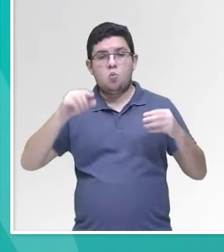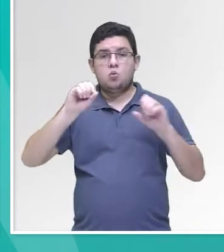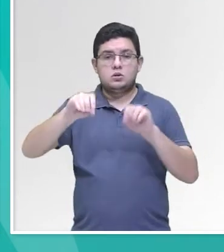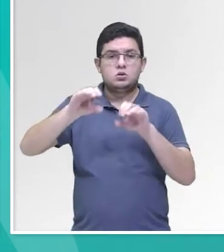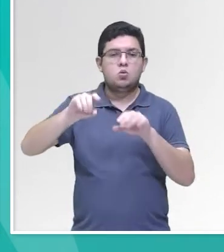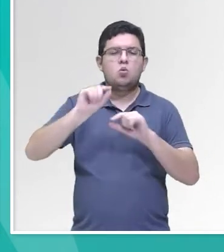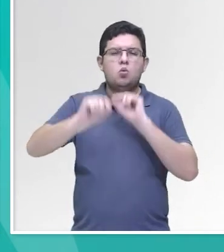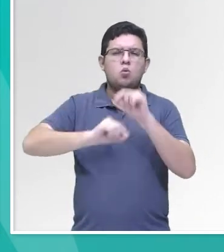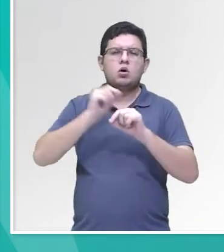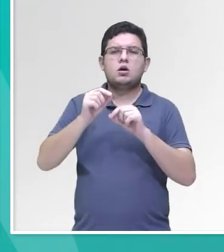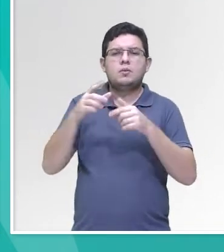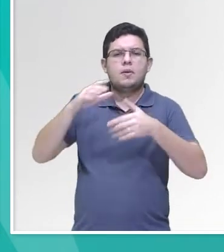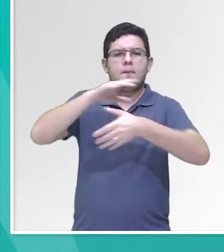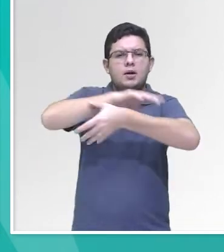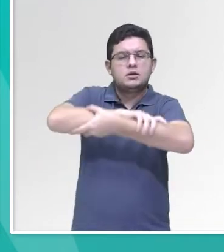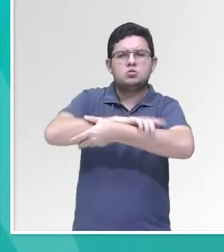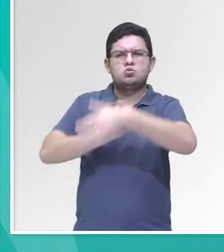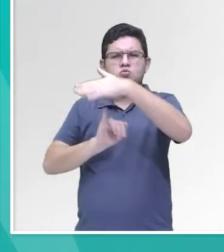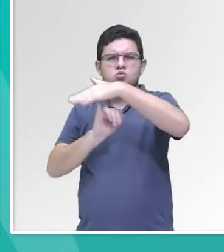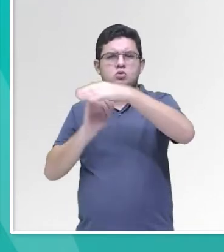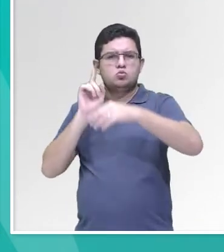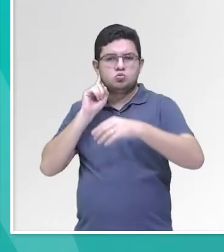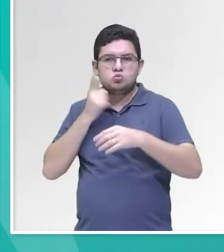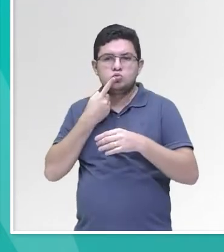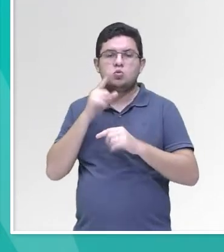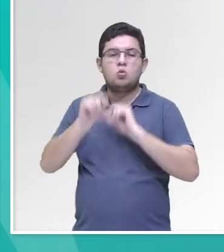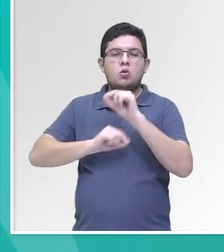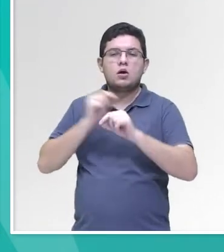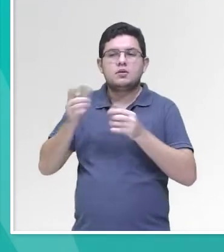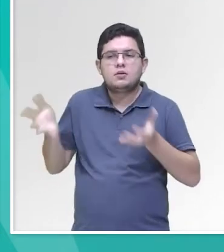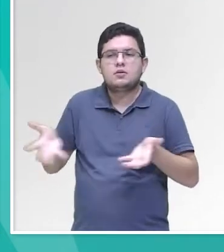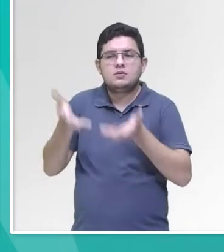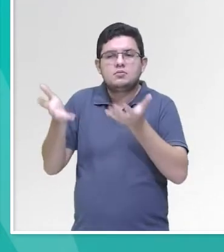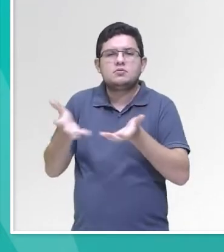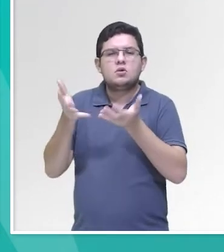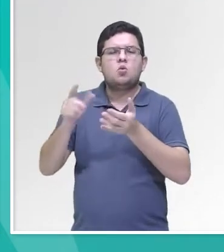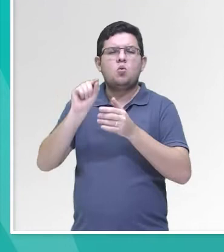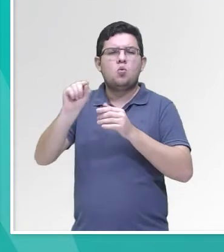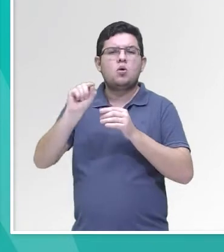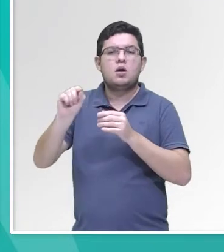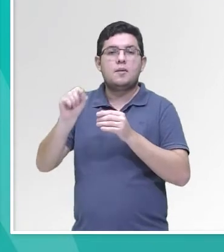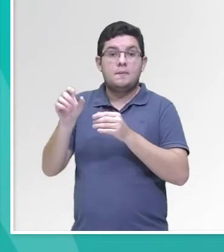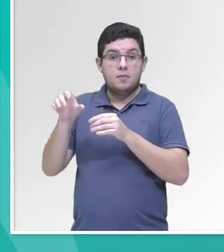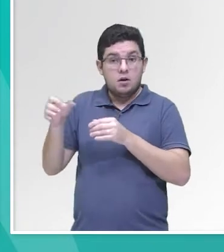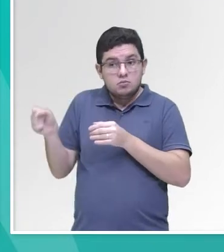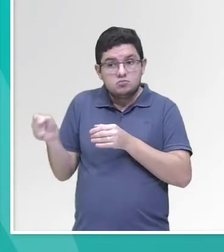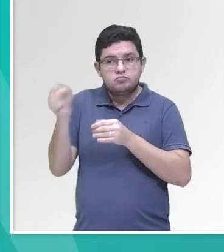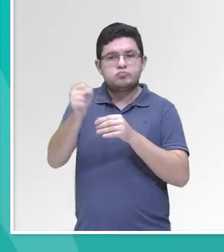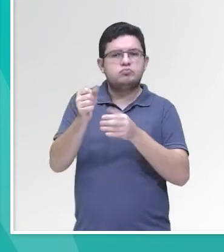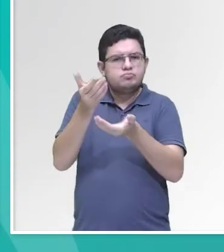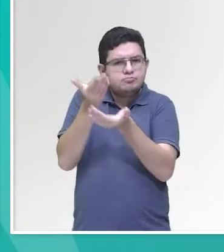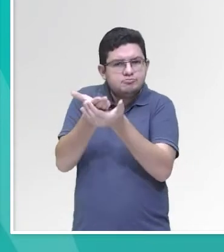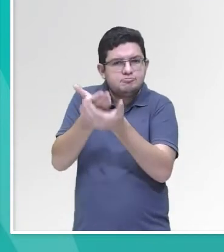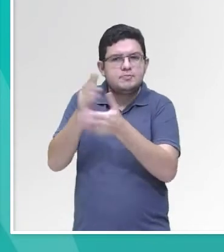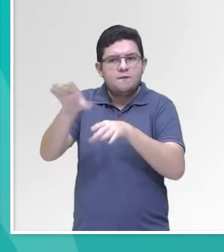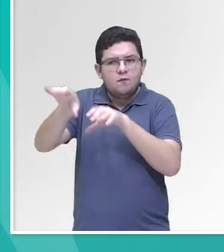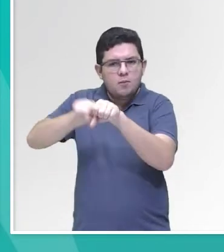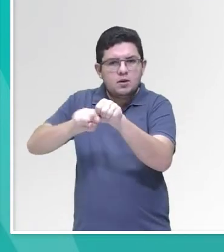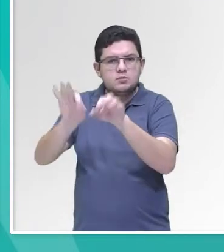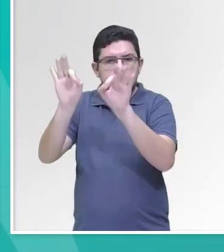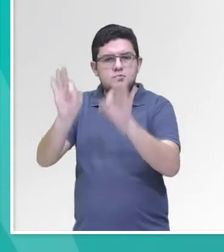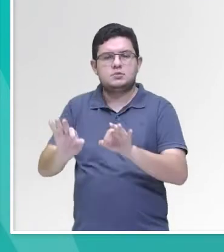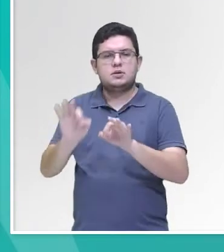inserir no mercado, mediante a implementação do suporte adequado para a formação escolar e acadêmica desse indivíduo,